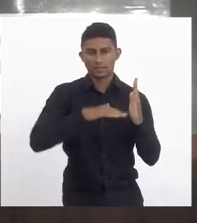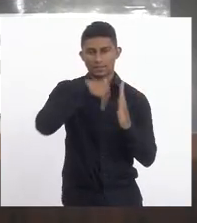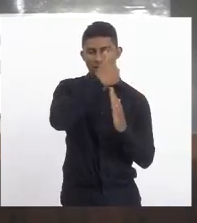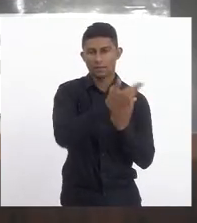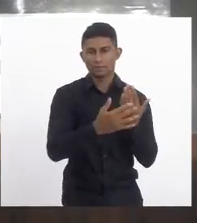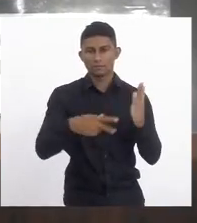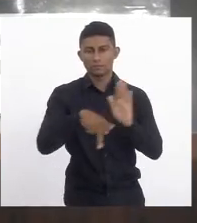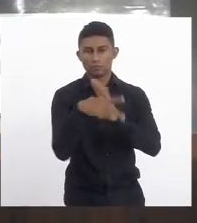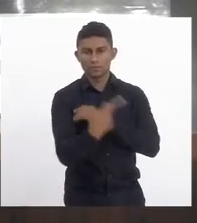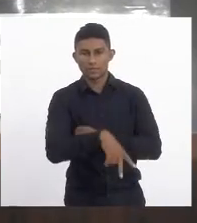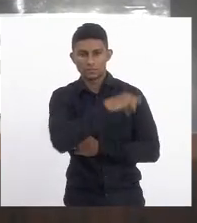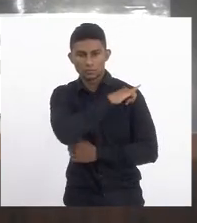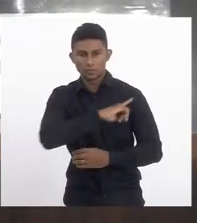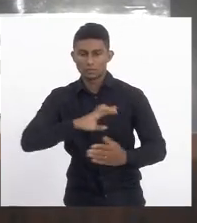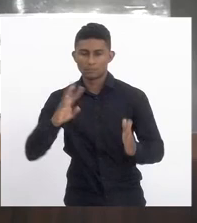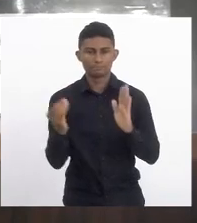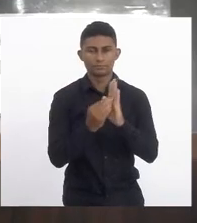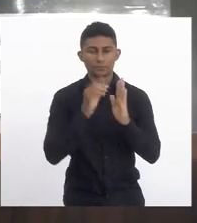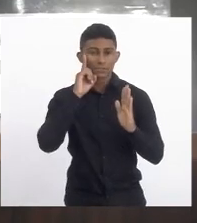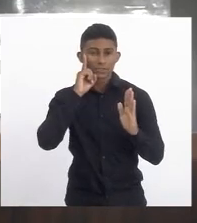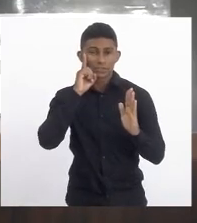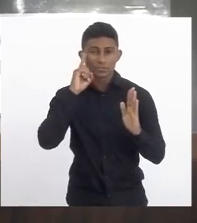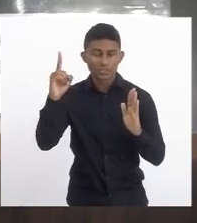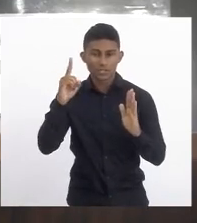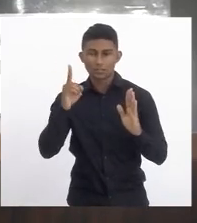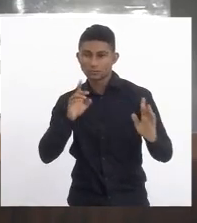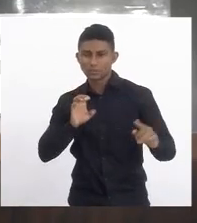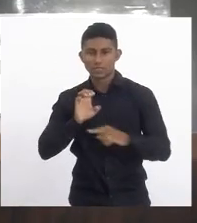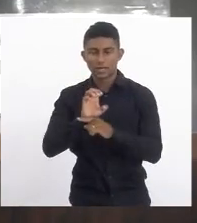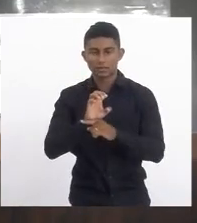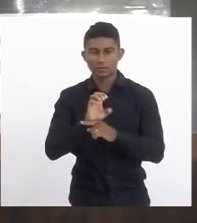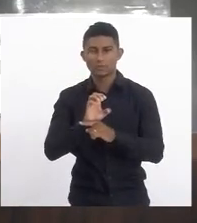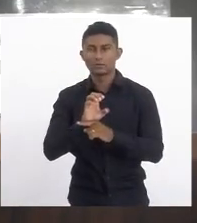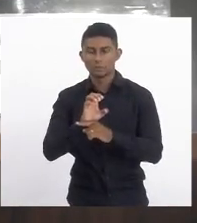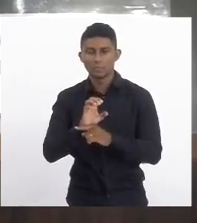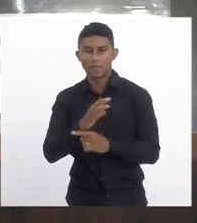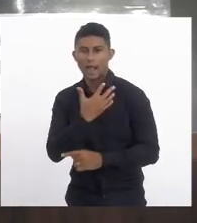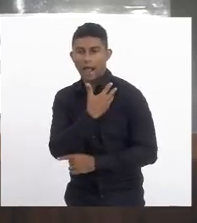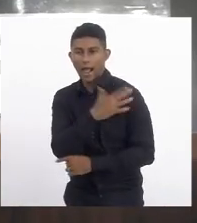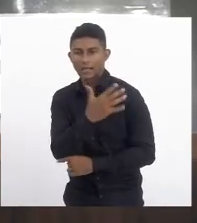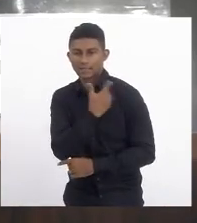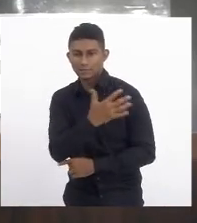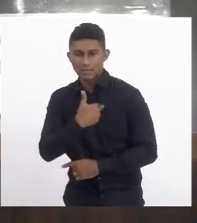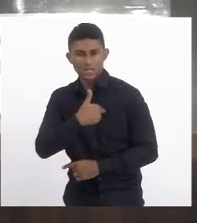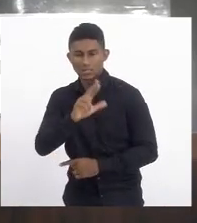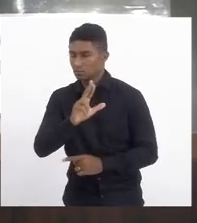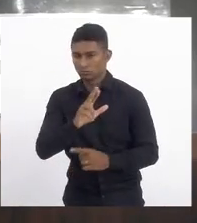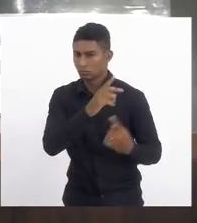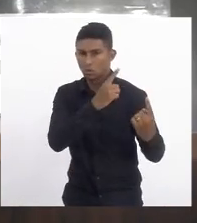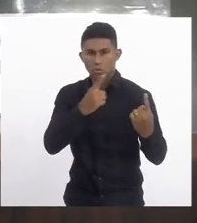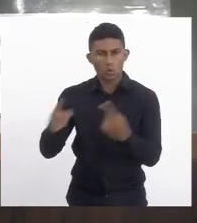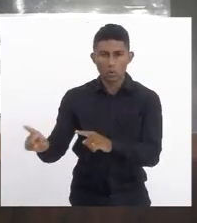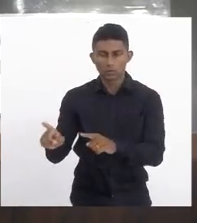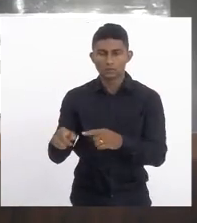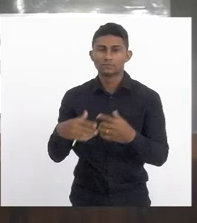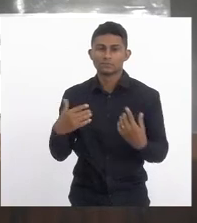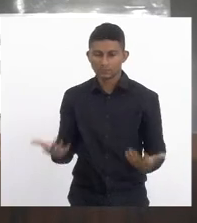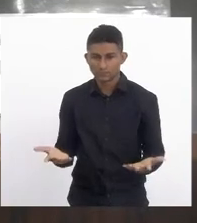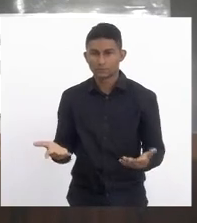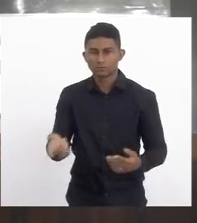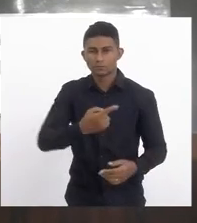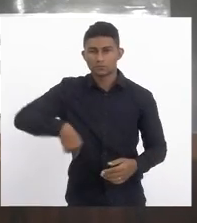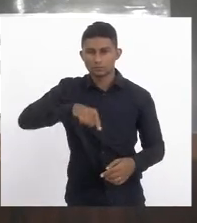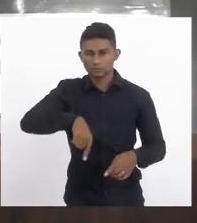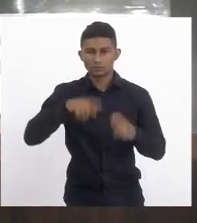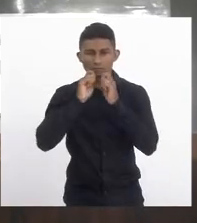Dia Estadual de Conscientização contra o Racismo Religioso, Dia Joãozinho da Gomeia. Aprovamos também na Alerj a